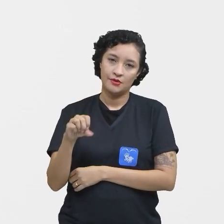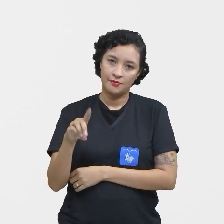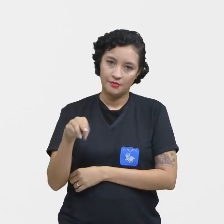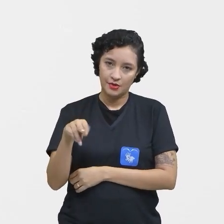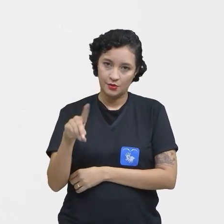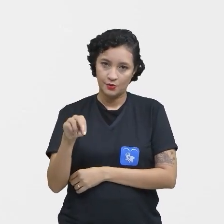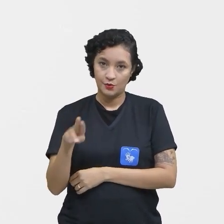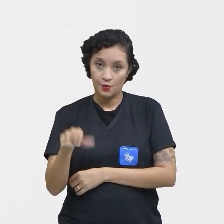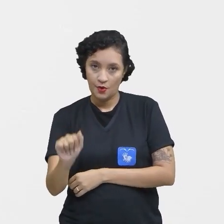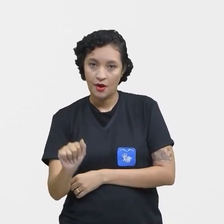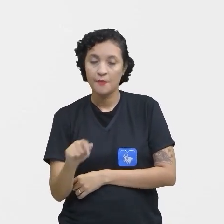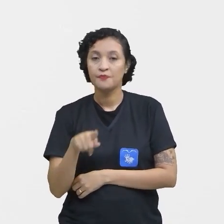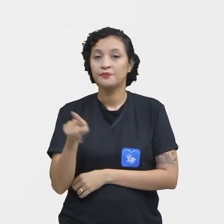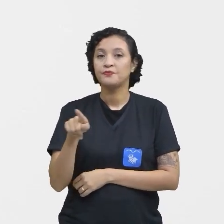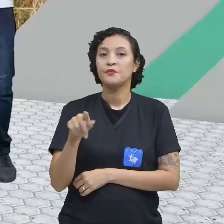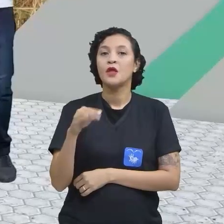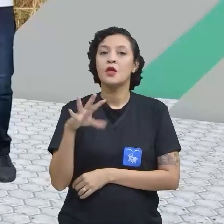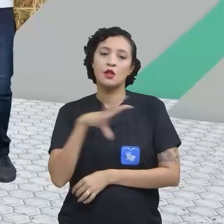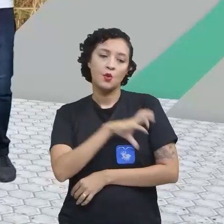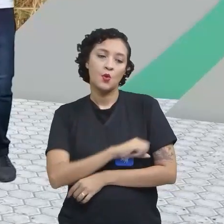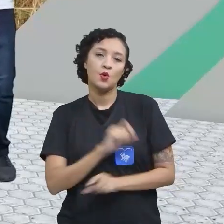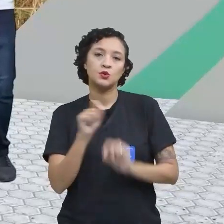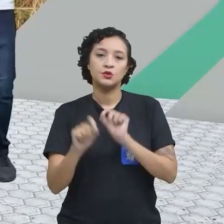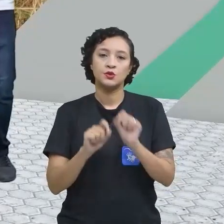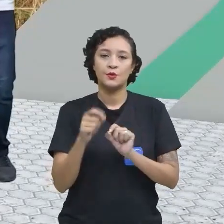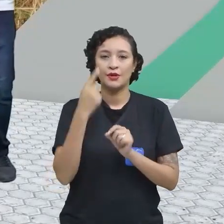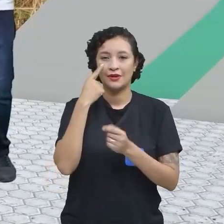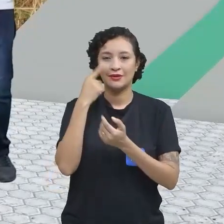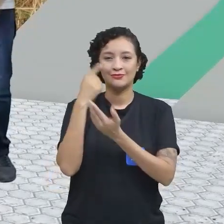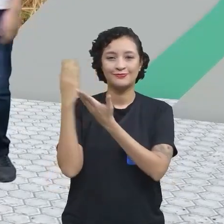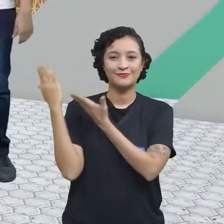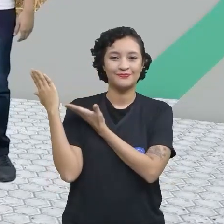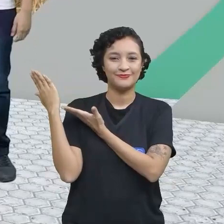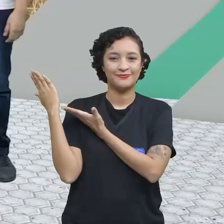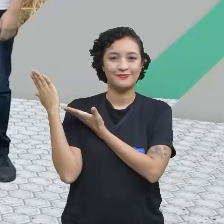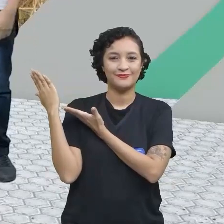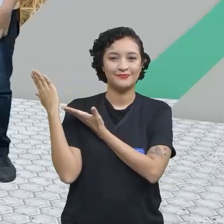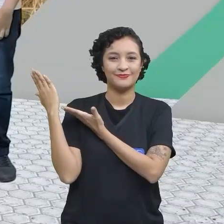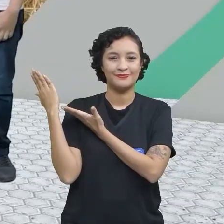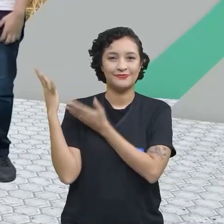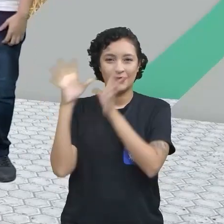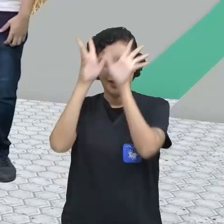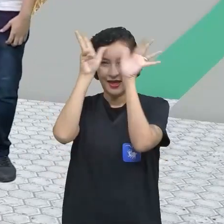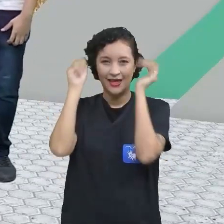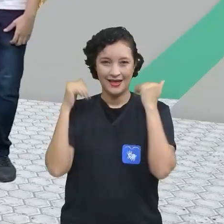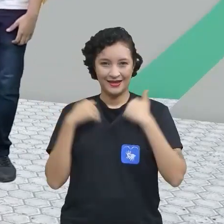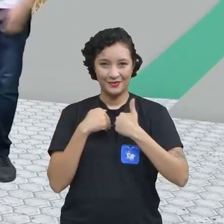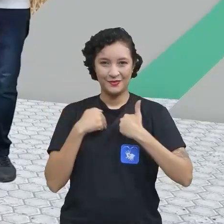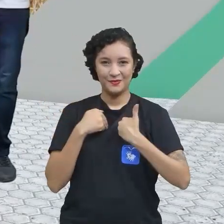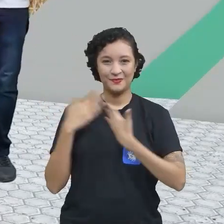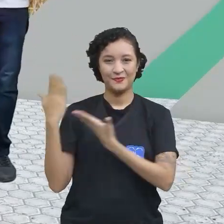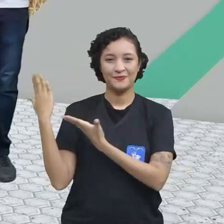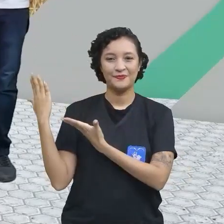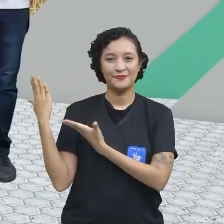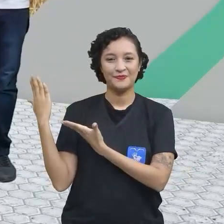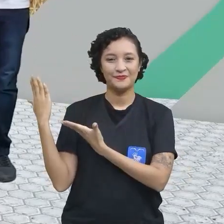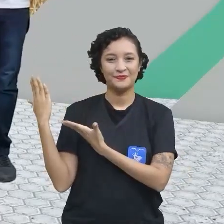e sementes. Então, olhe para cá, preste atenção aqui. Tá vendo esse animal? Ele é o